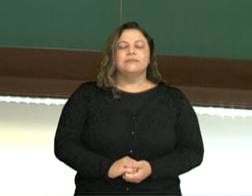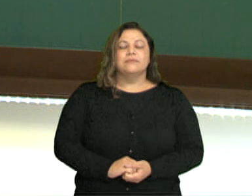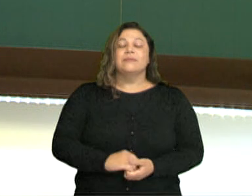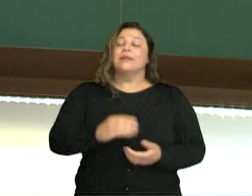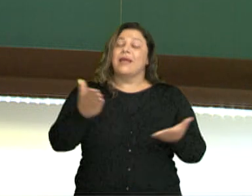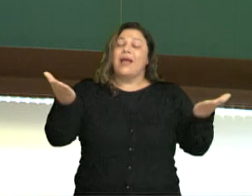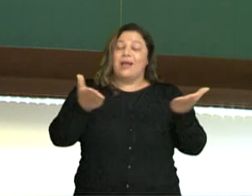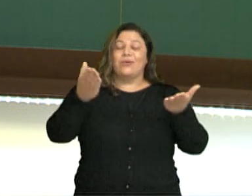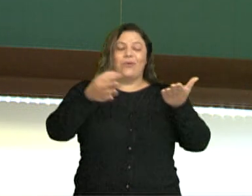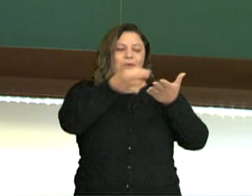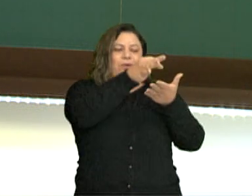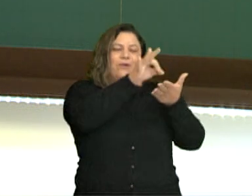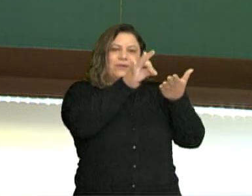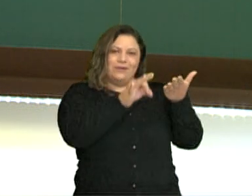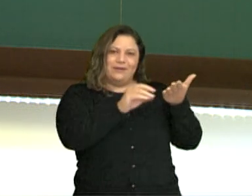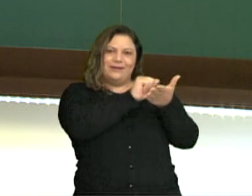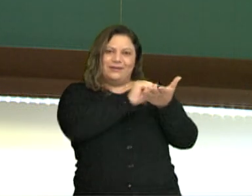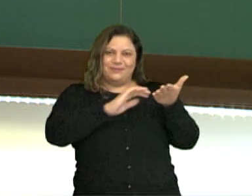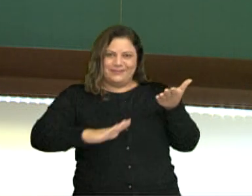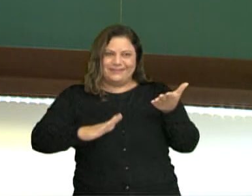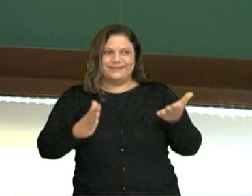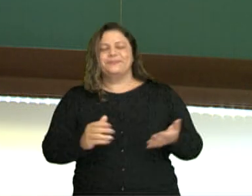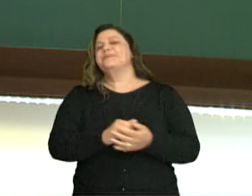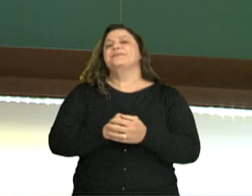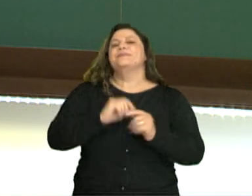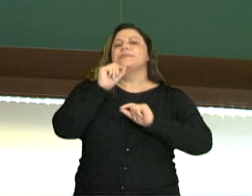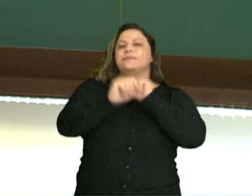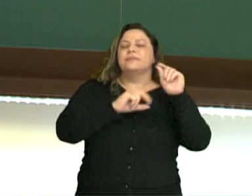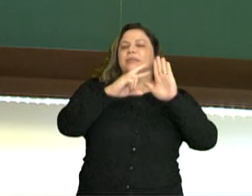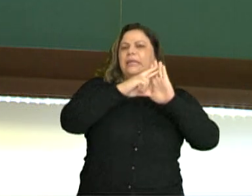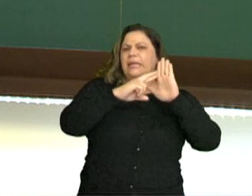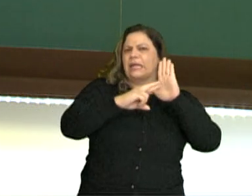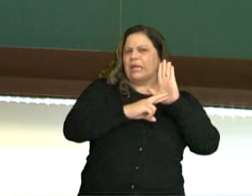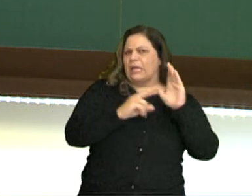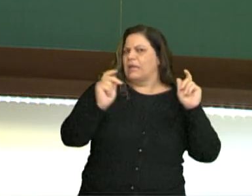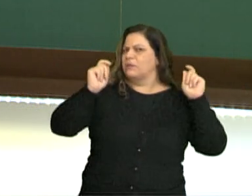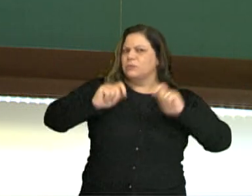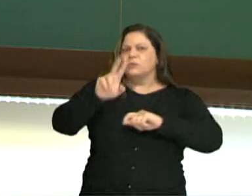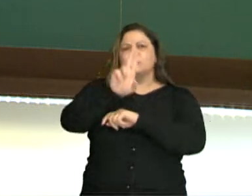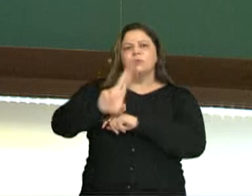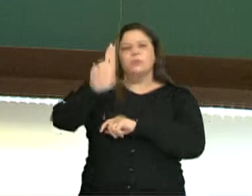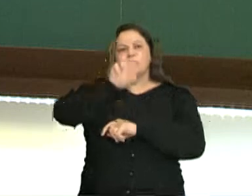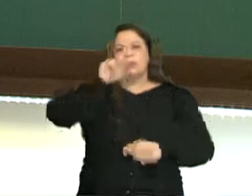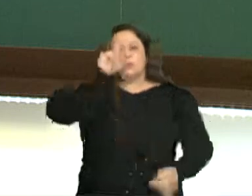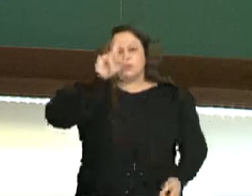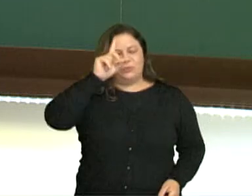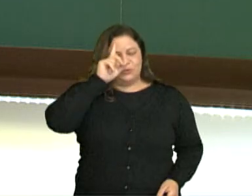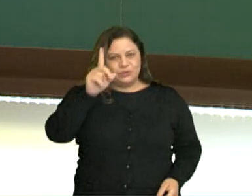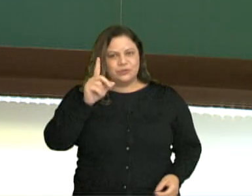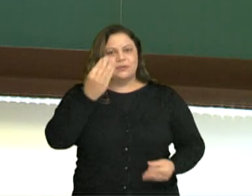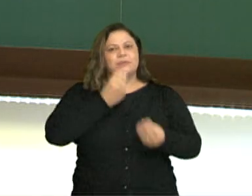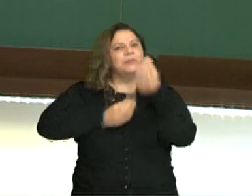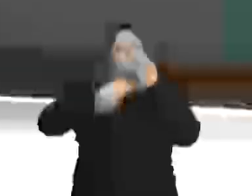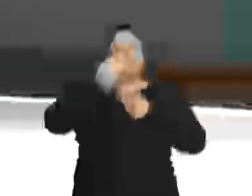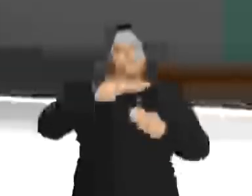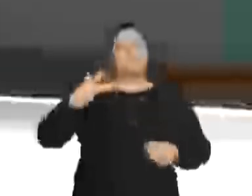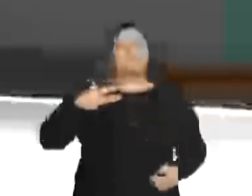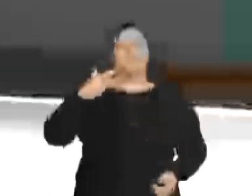Vamos para a correção da atividade? Olha só, que regras podemos aplicar no nosso dia a dia para termos uma alimentação